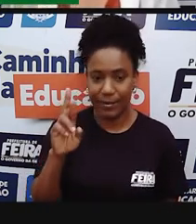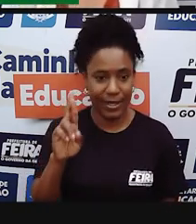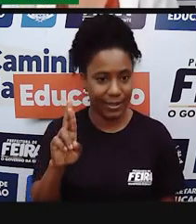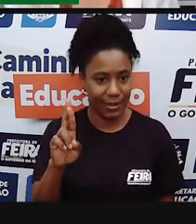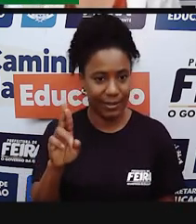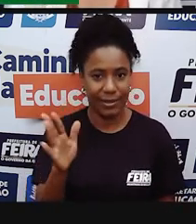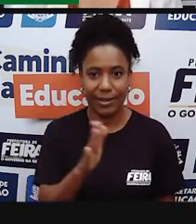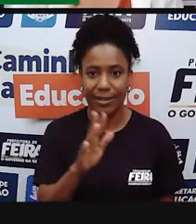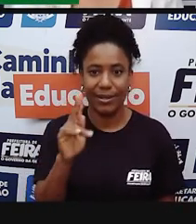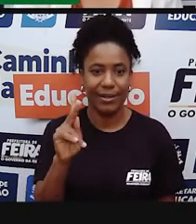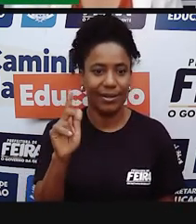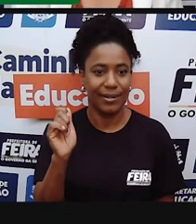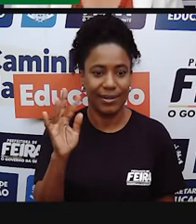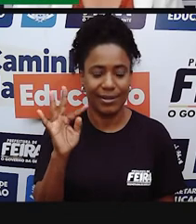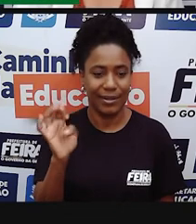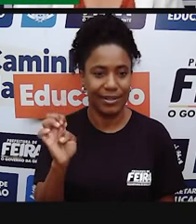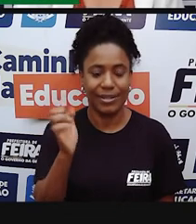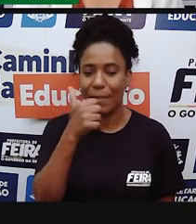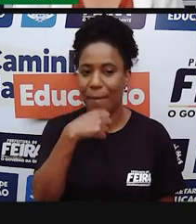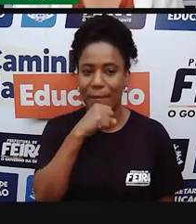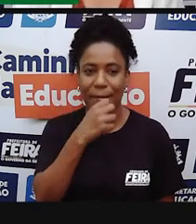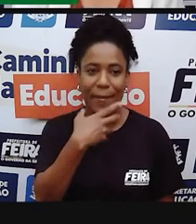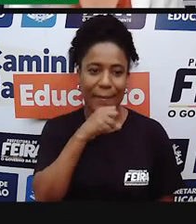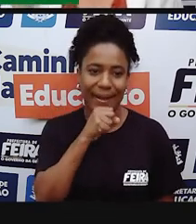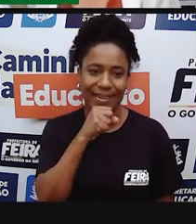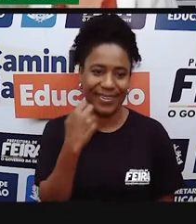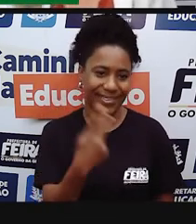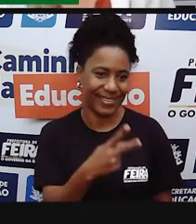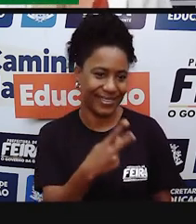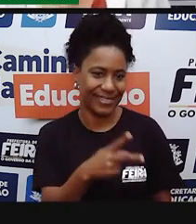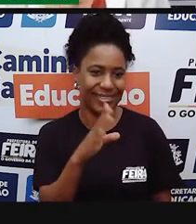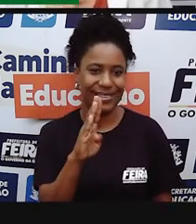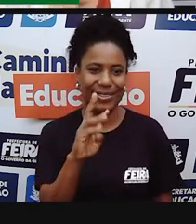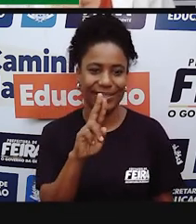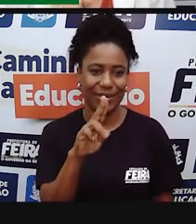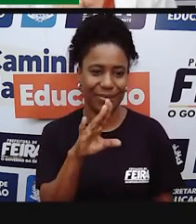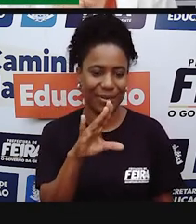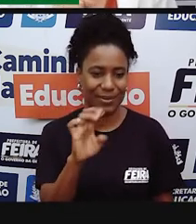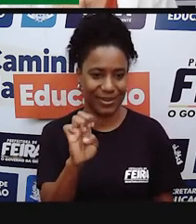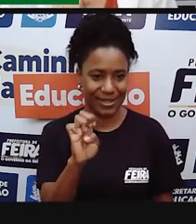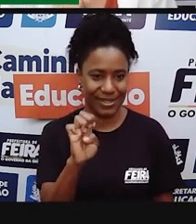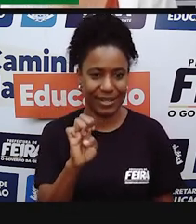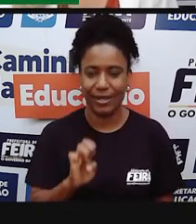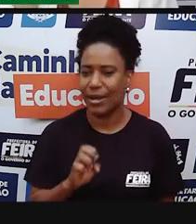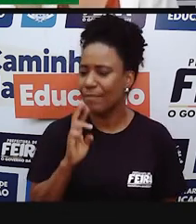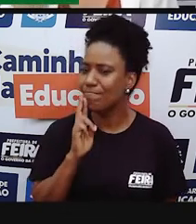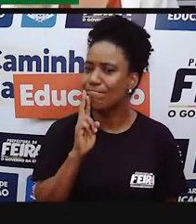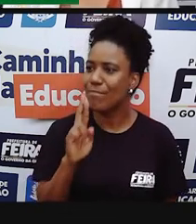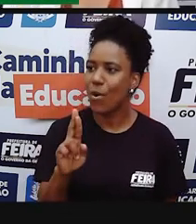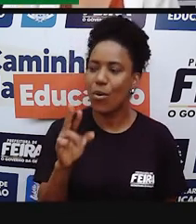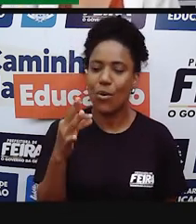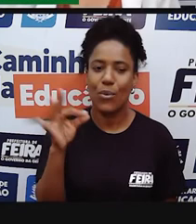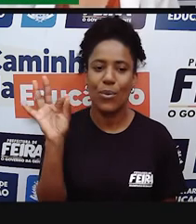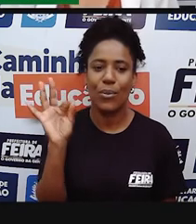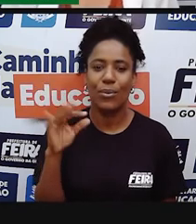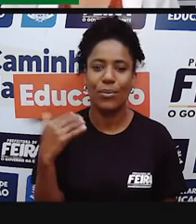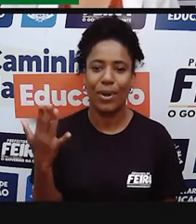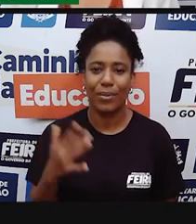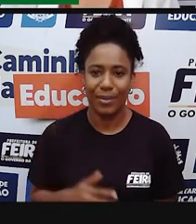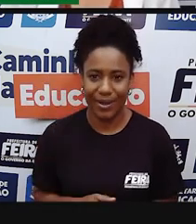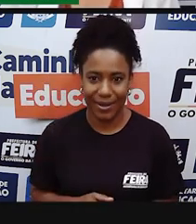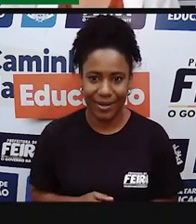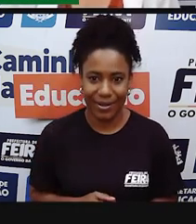são os pais adotivos e Bruce que sejamos Então qual é a resposta correta leva Way